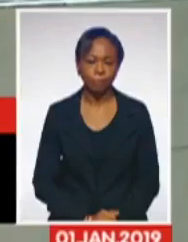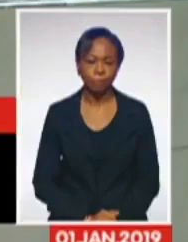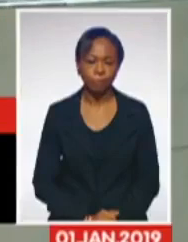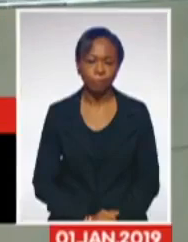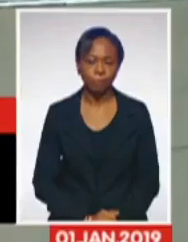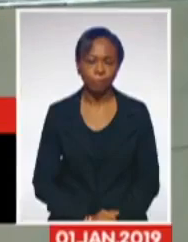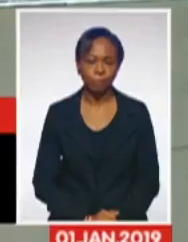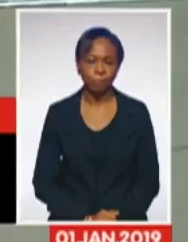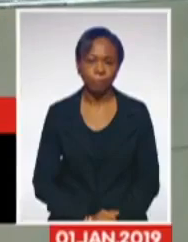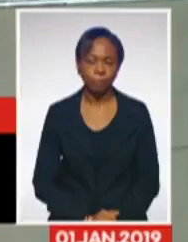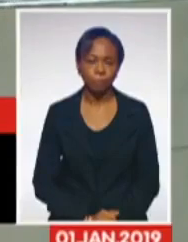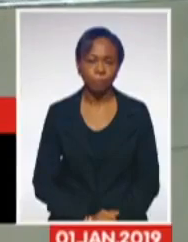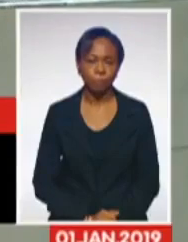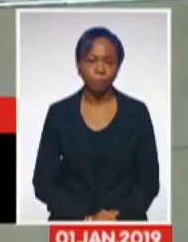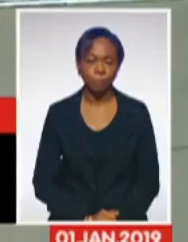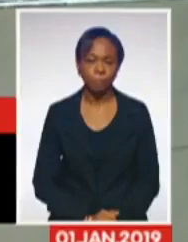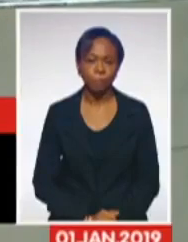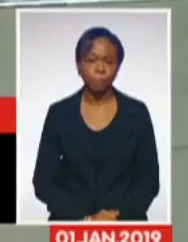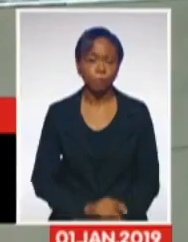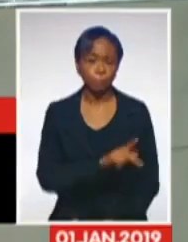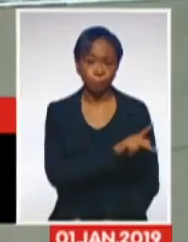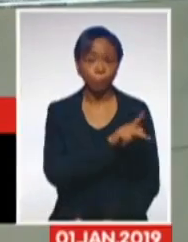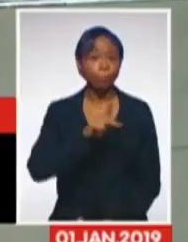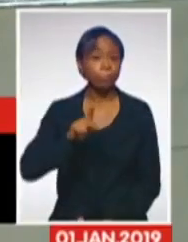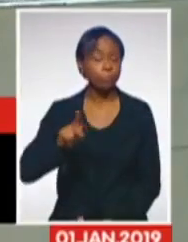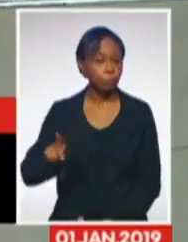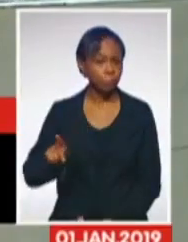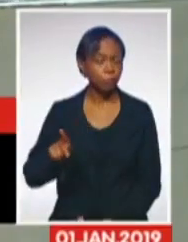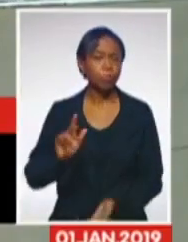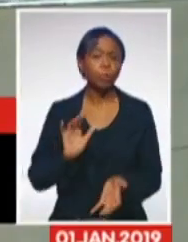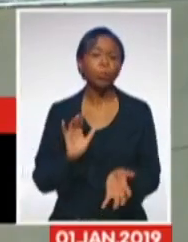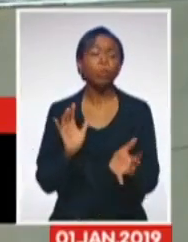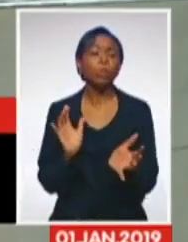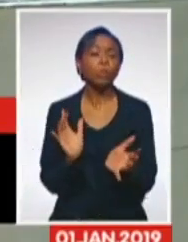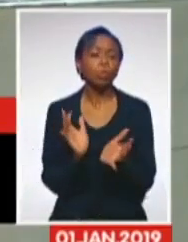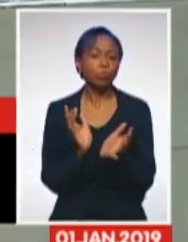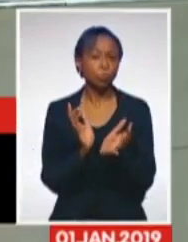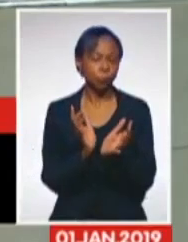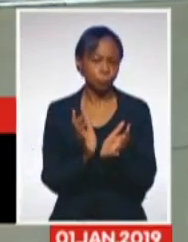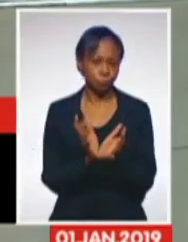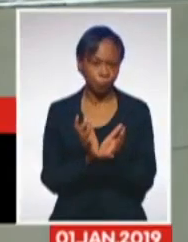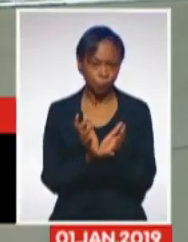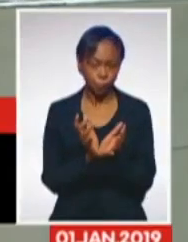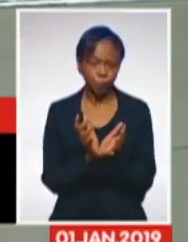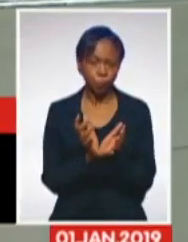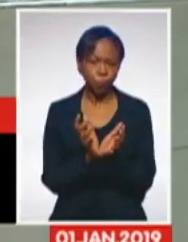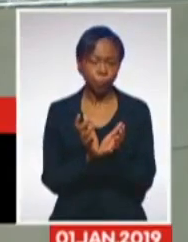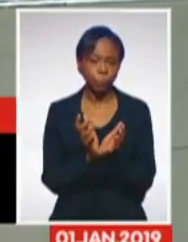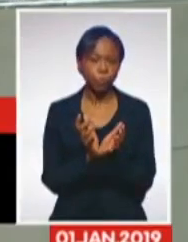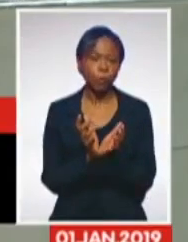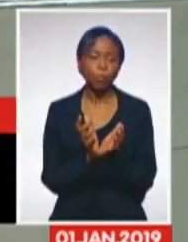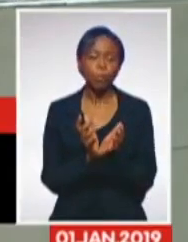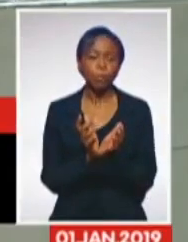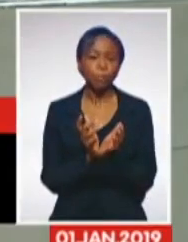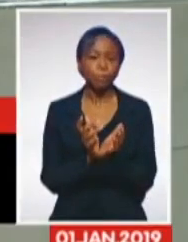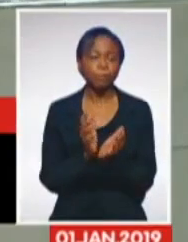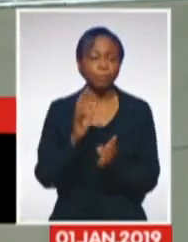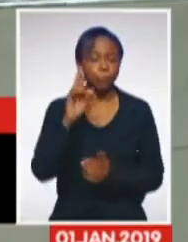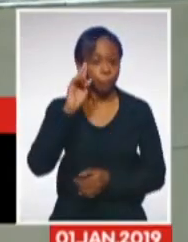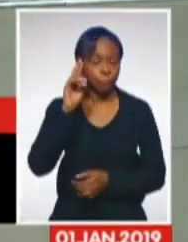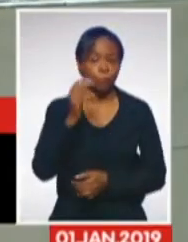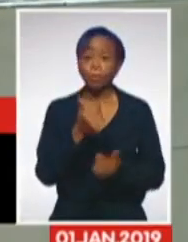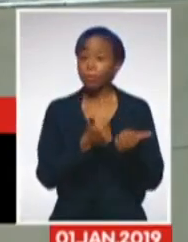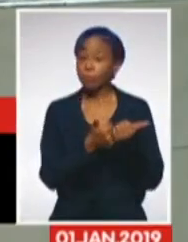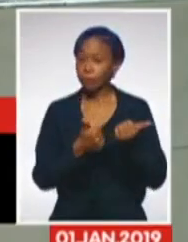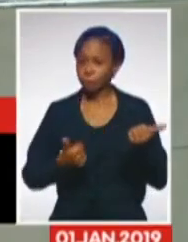A presidência designou comissão composta pelos excelentíssimos senhores deputados Lafayette de Andrada, primeiro vice-presidente